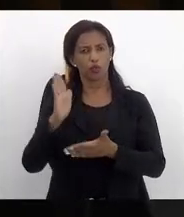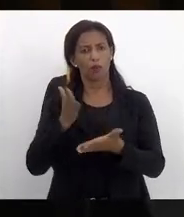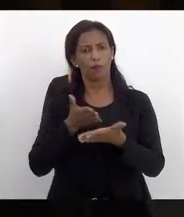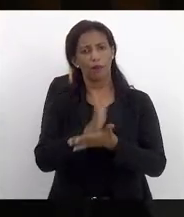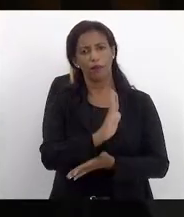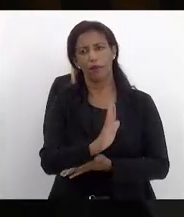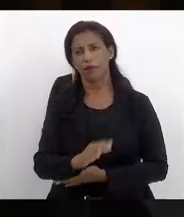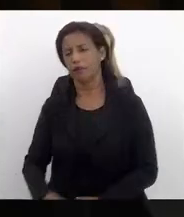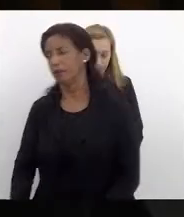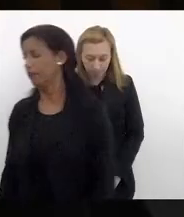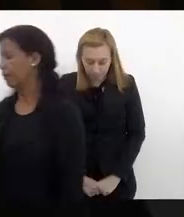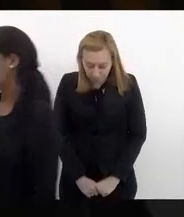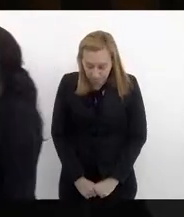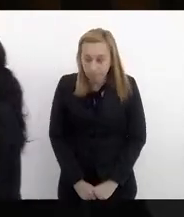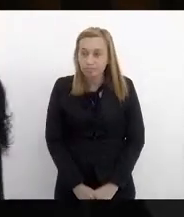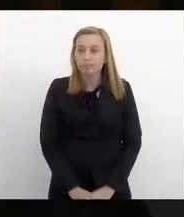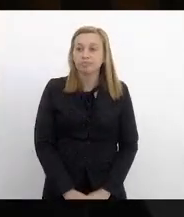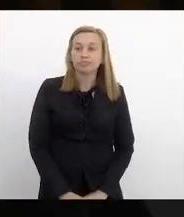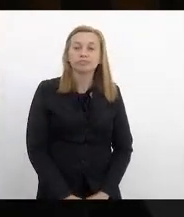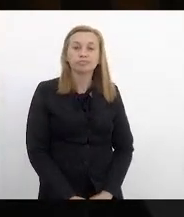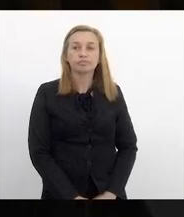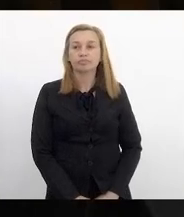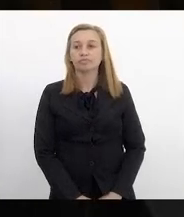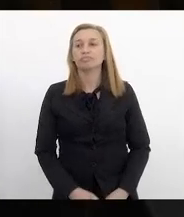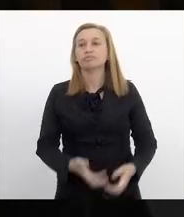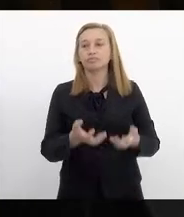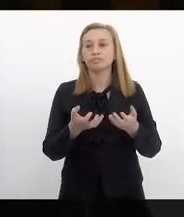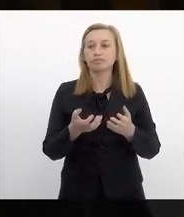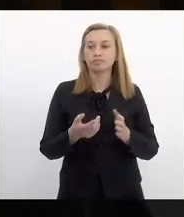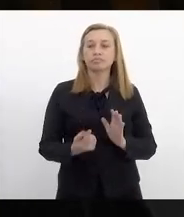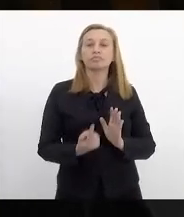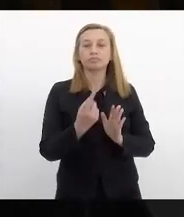aprovado? Nós queríamos um projeto